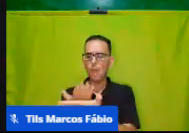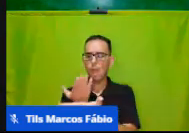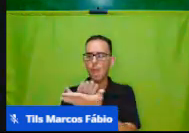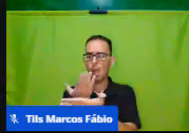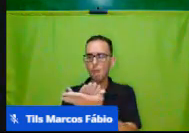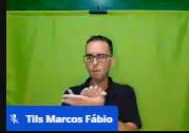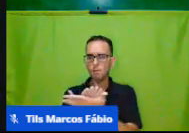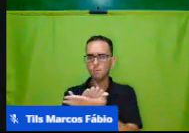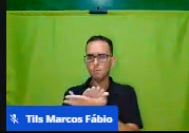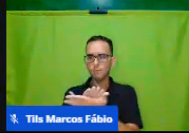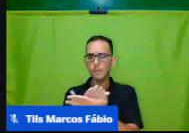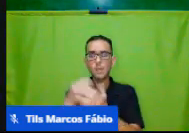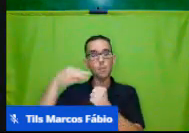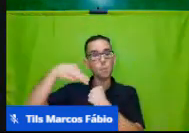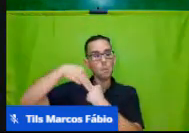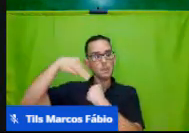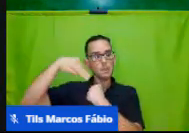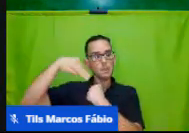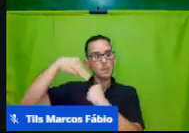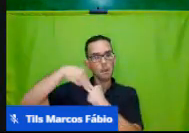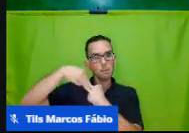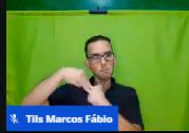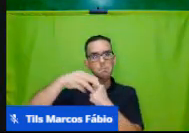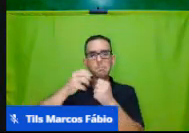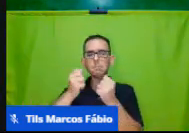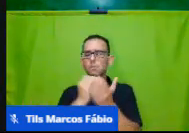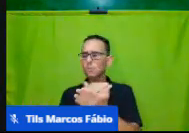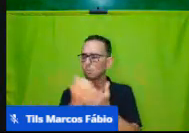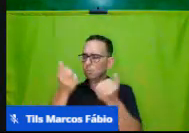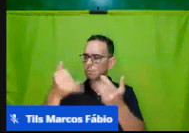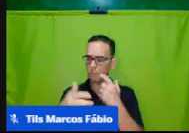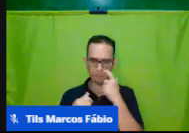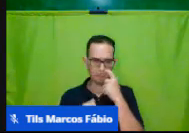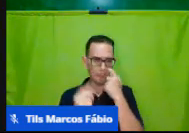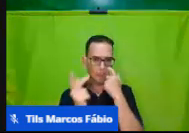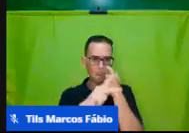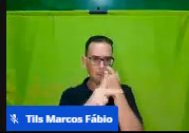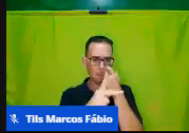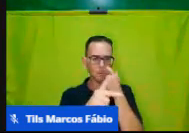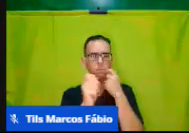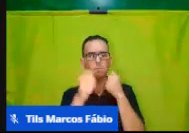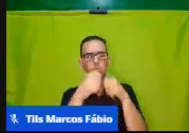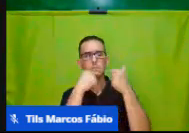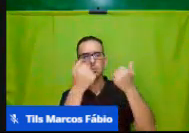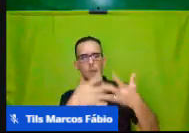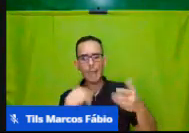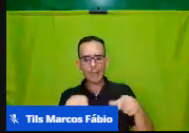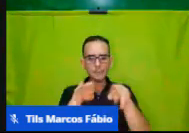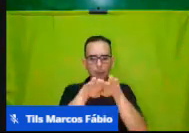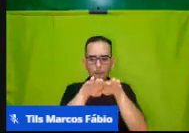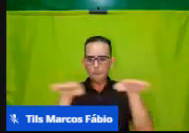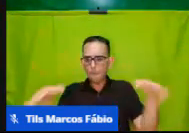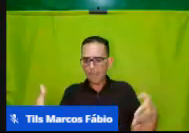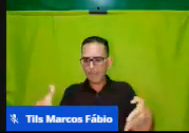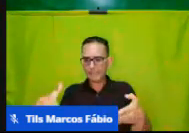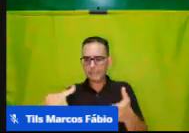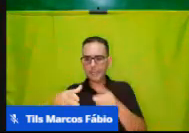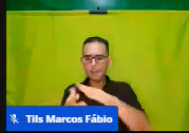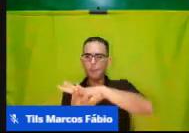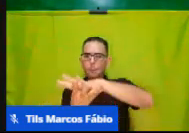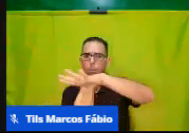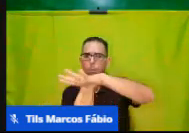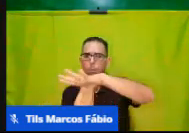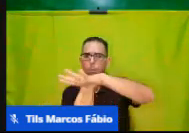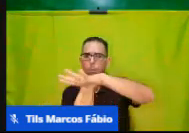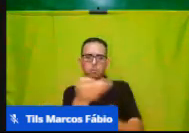no mestrado, o professor comentou, né? Isso que o professor Carlos falou, que essa mesa digitalizadora realmente ela é